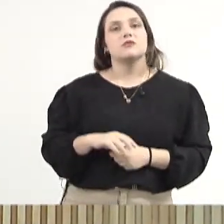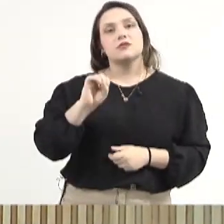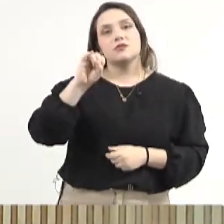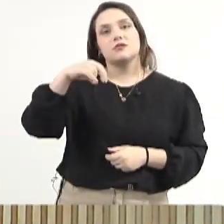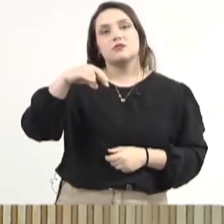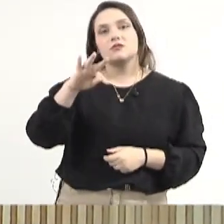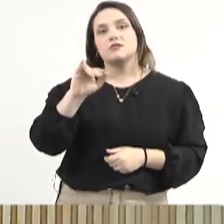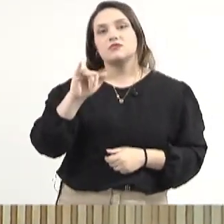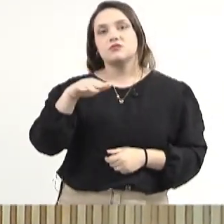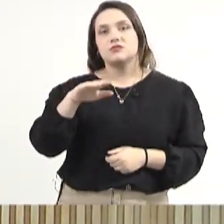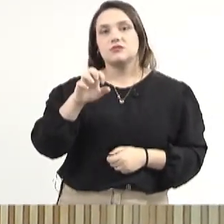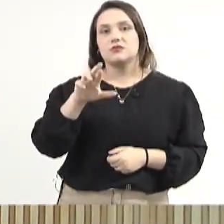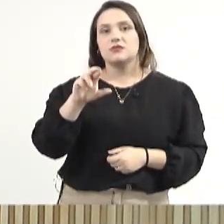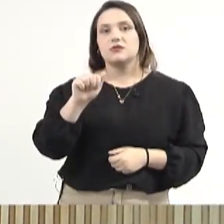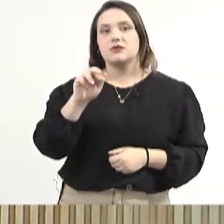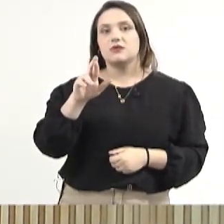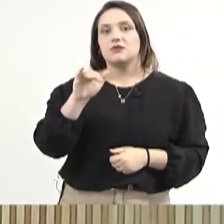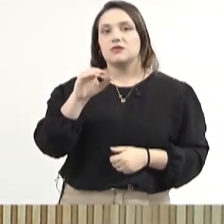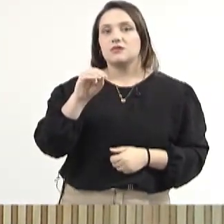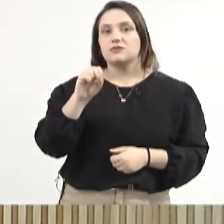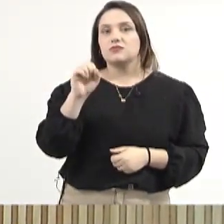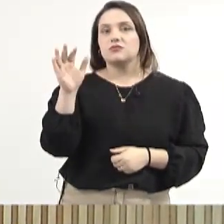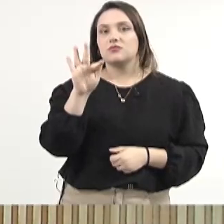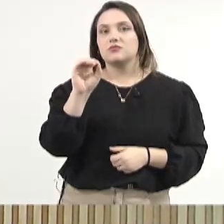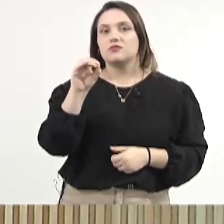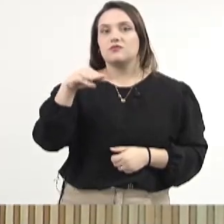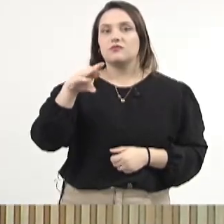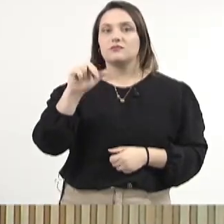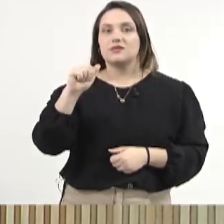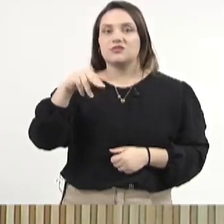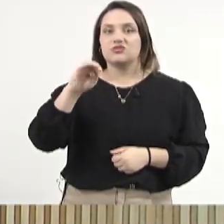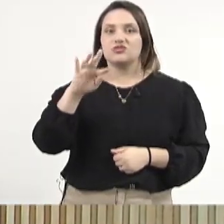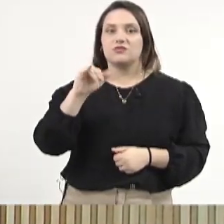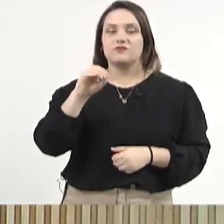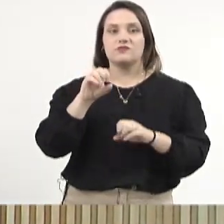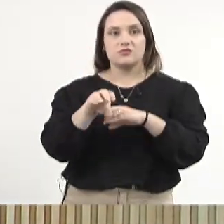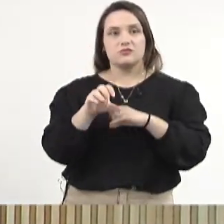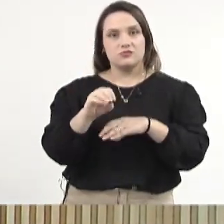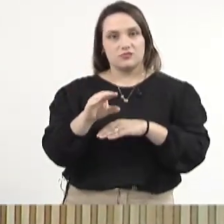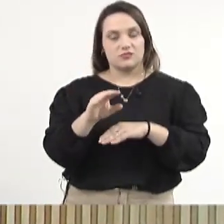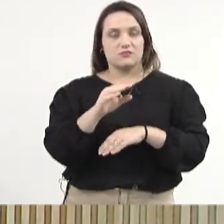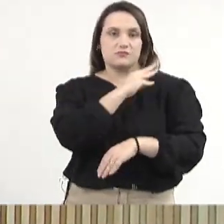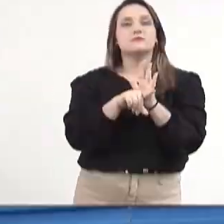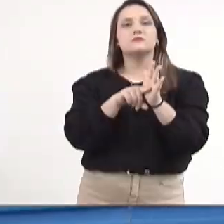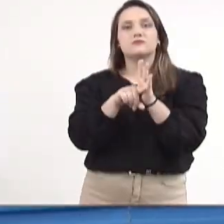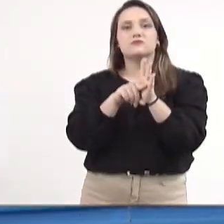chamados itinerários formativos nas escolas da rede estadual de ensino.